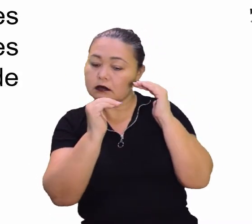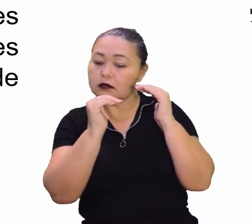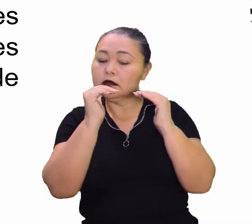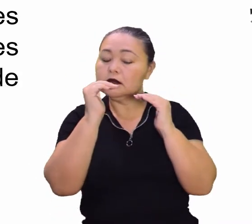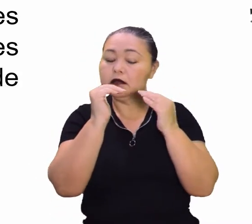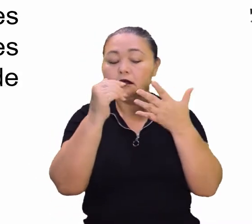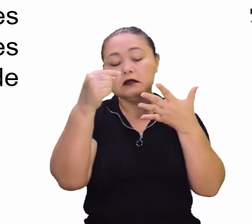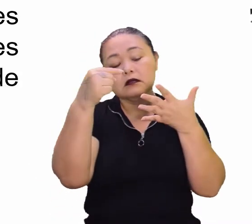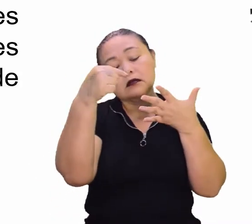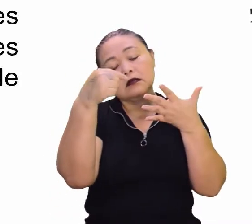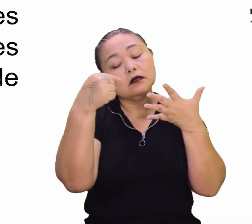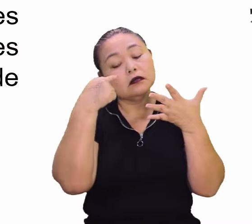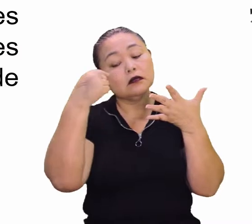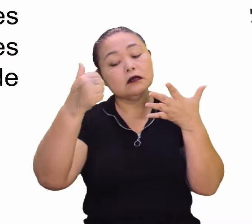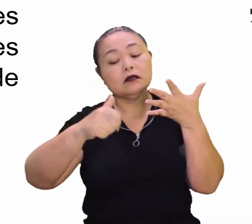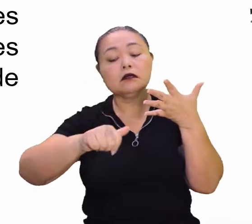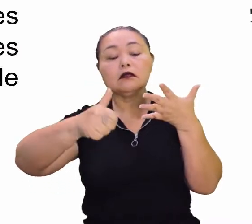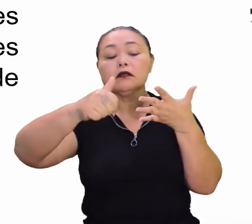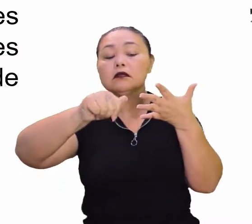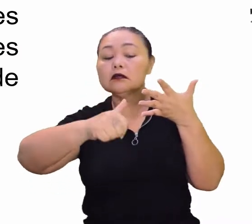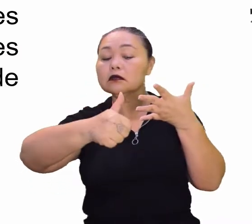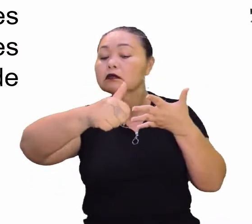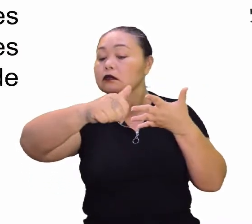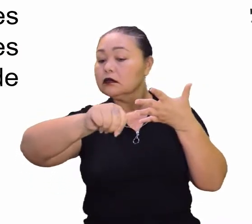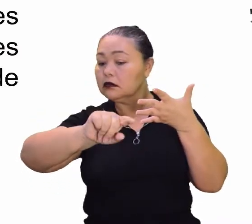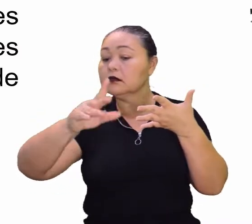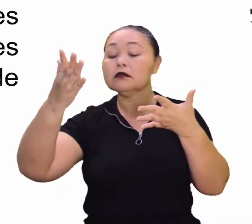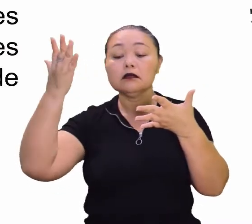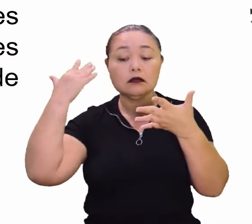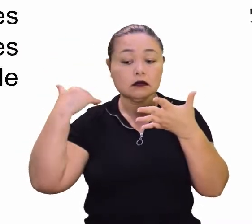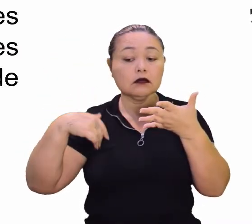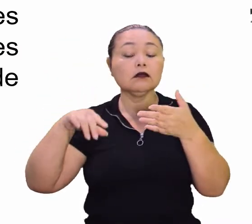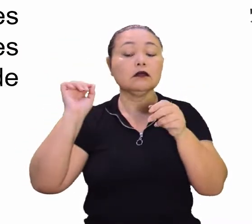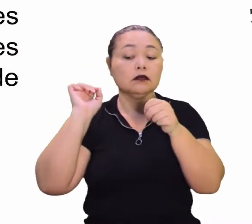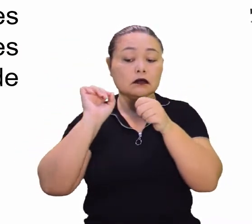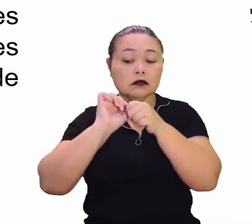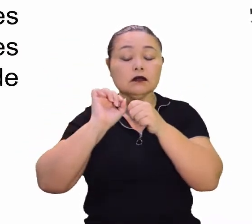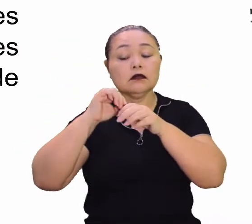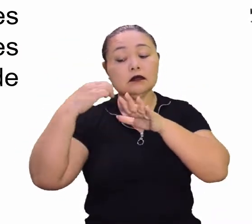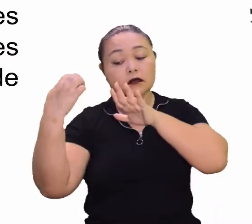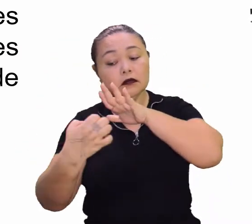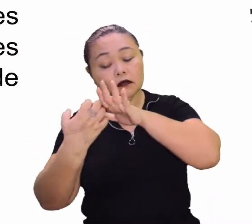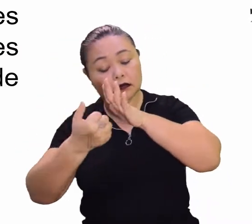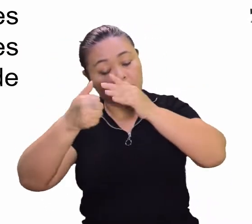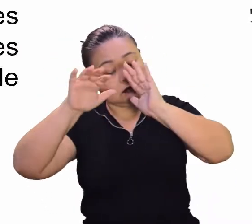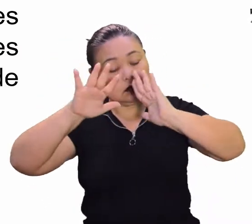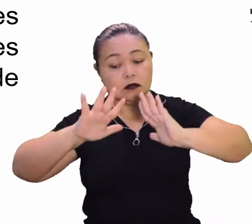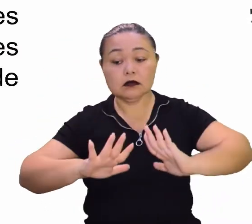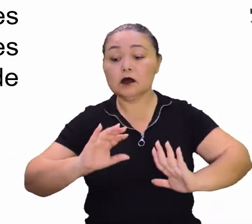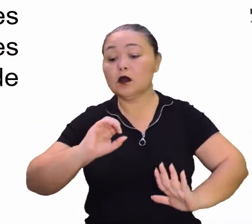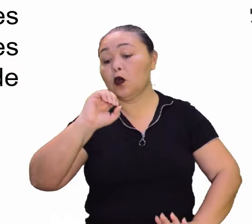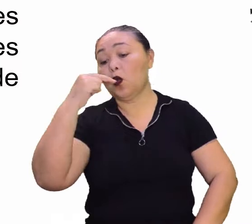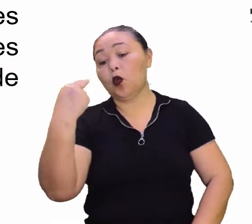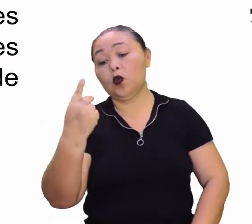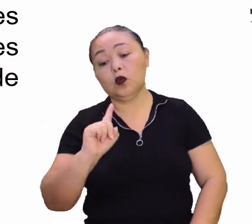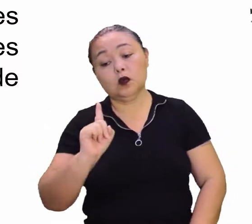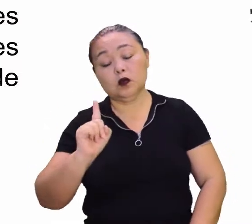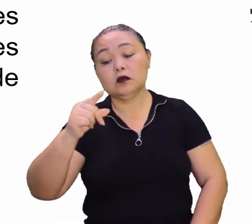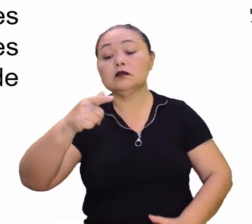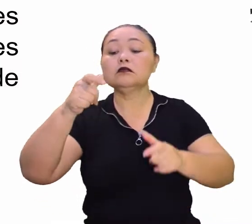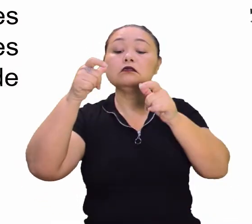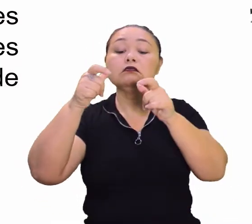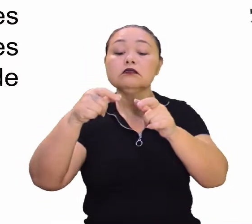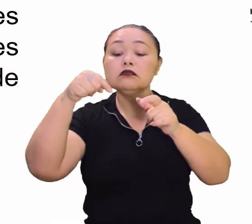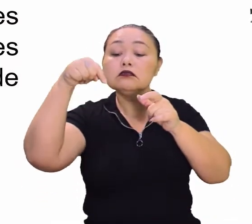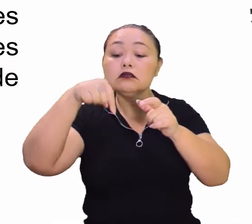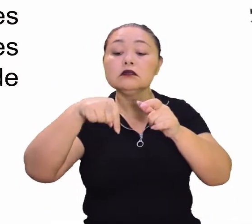de critérios pré-estabelecidos que vão fazer com que uma indústria se instale ou não numa